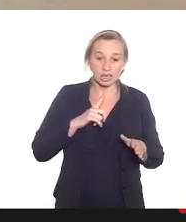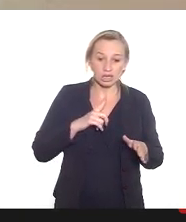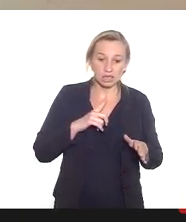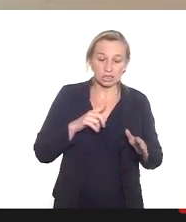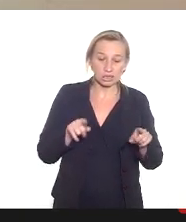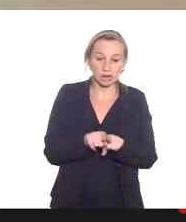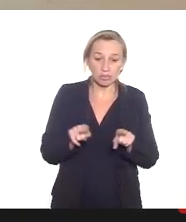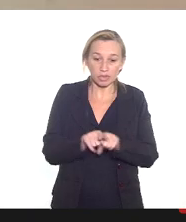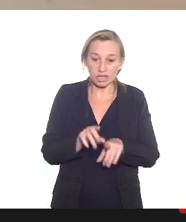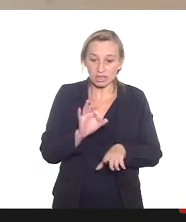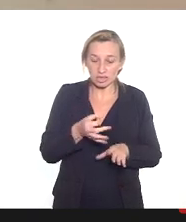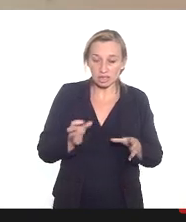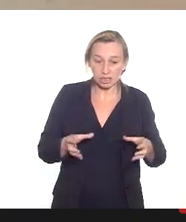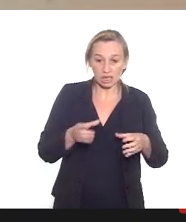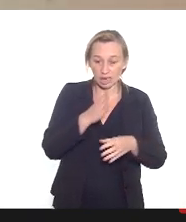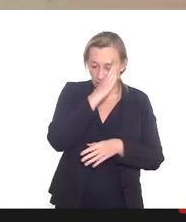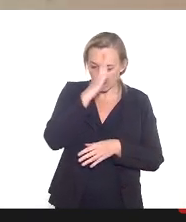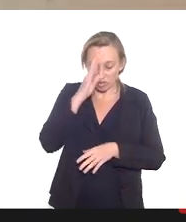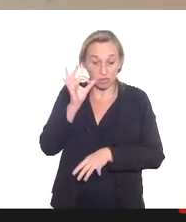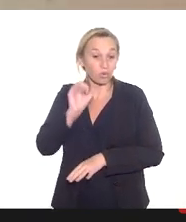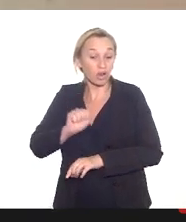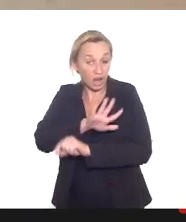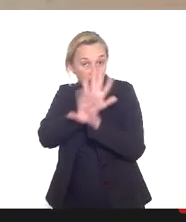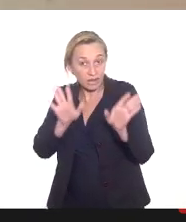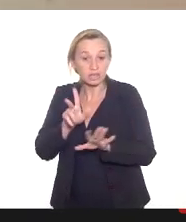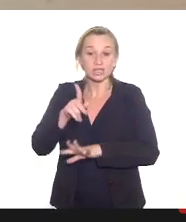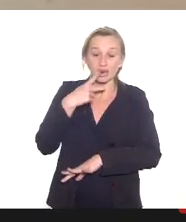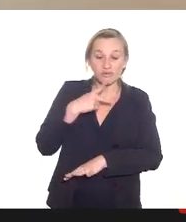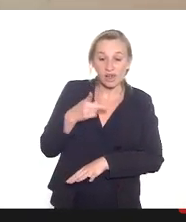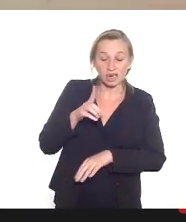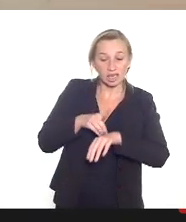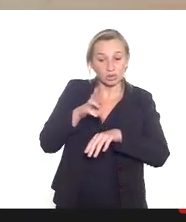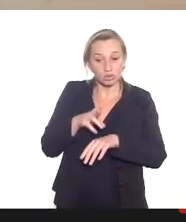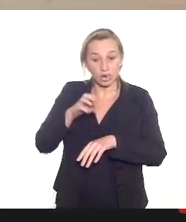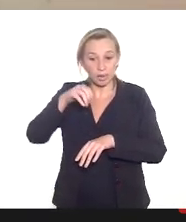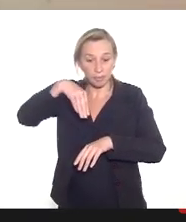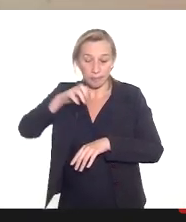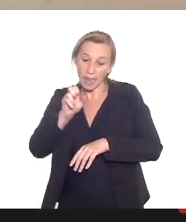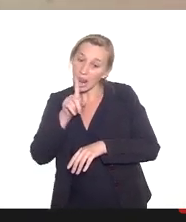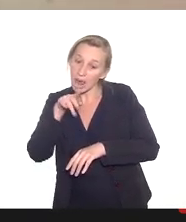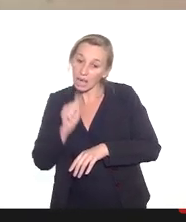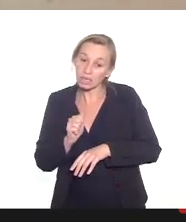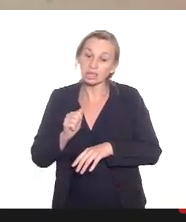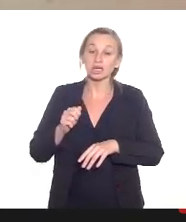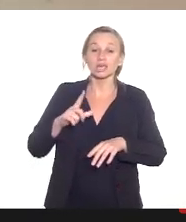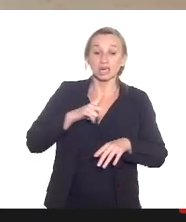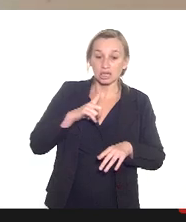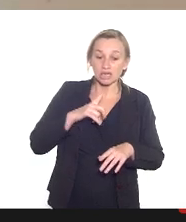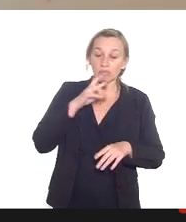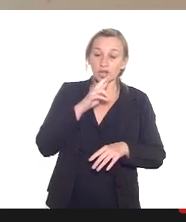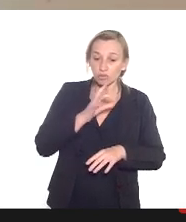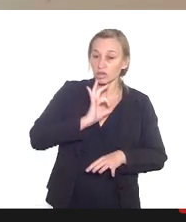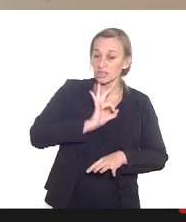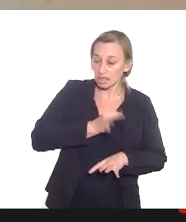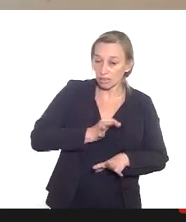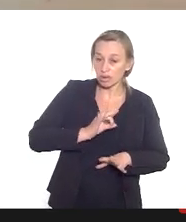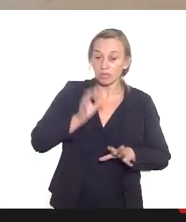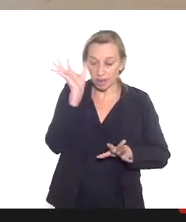da academia mas acho que ficou bastante Claro na fala da doutora melania que nós temos asfalto suficiente para